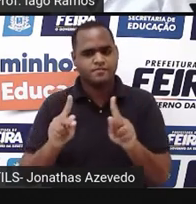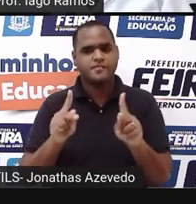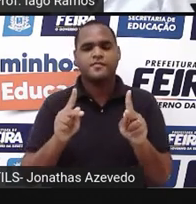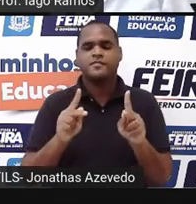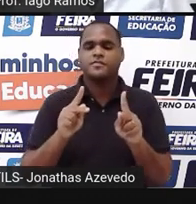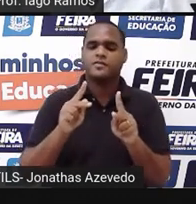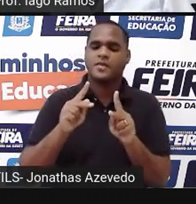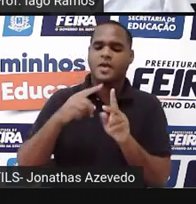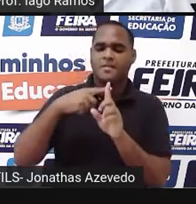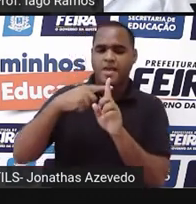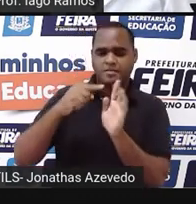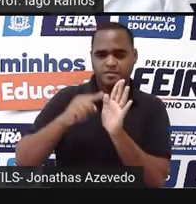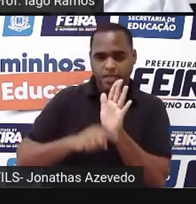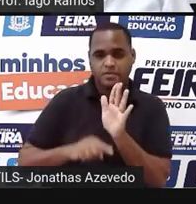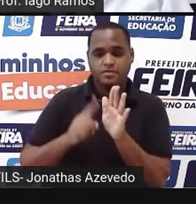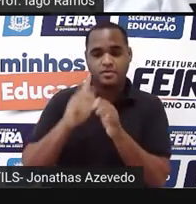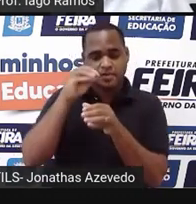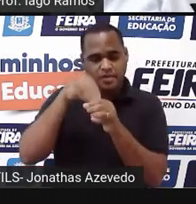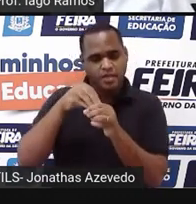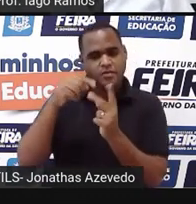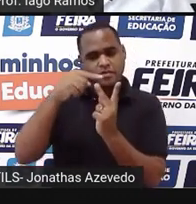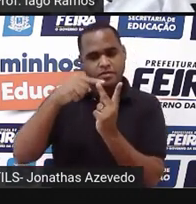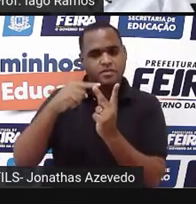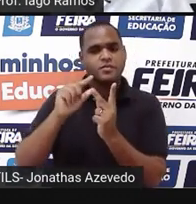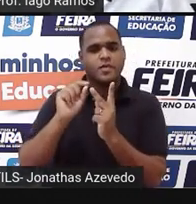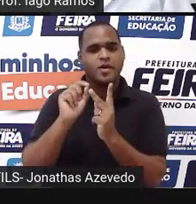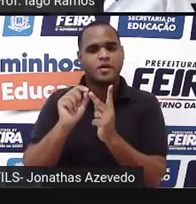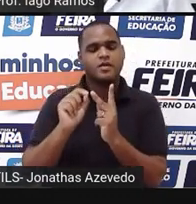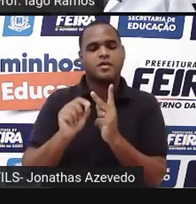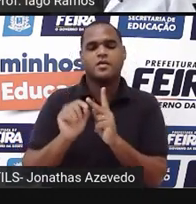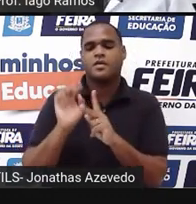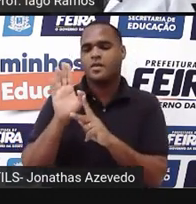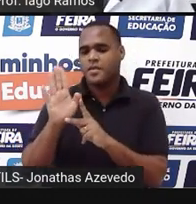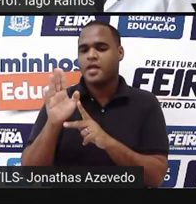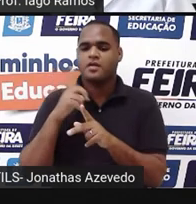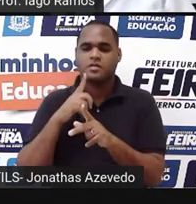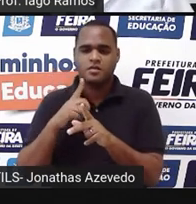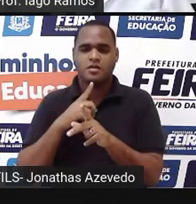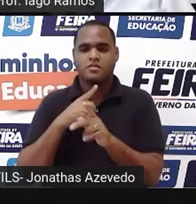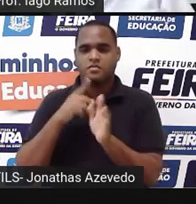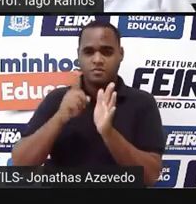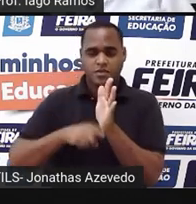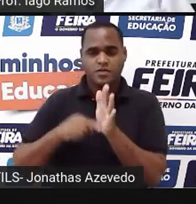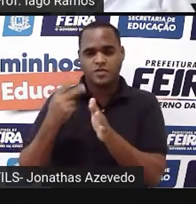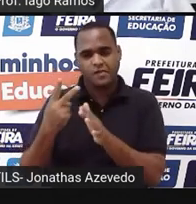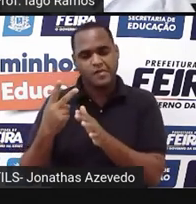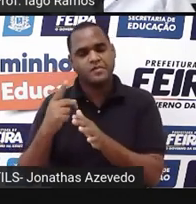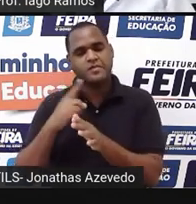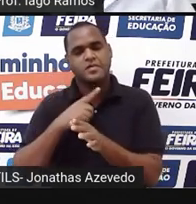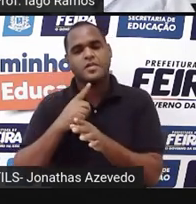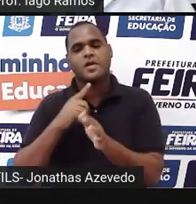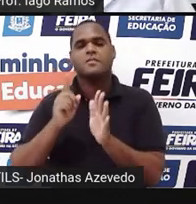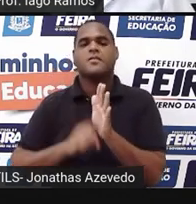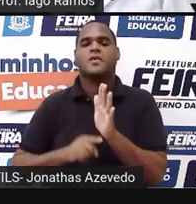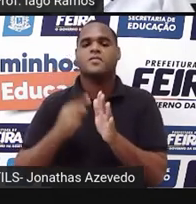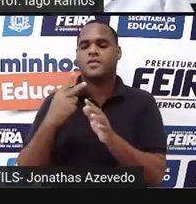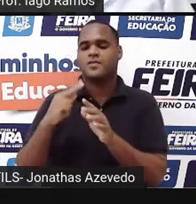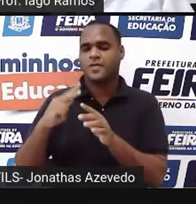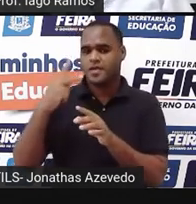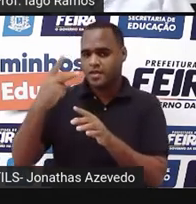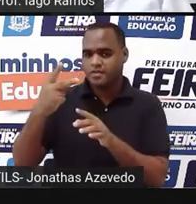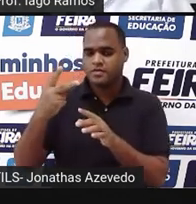mais ou menos dentro da raiz quadrada. O b, que no caso é menos 2, se é b ao quadrado, fica menos 2 ao